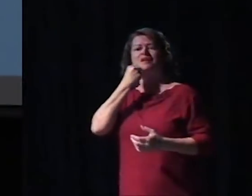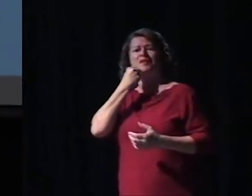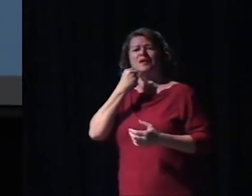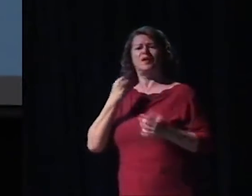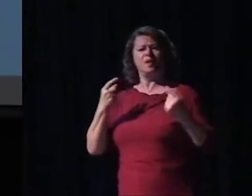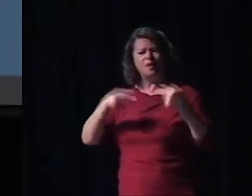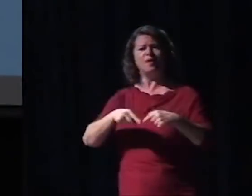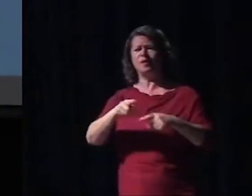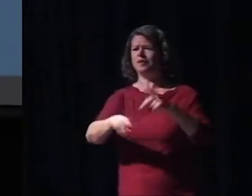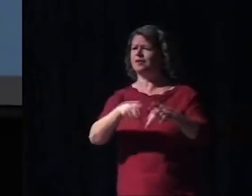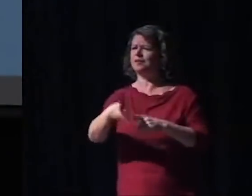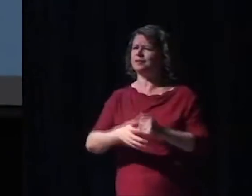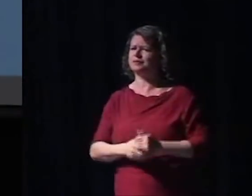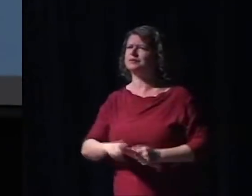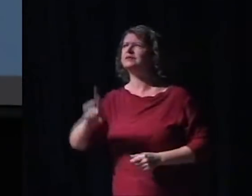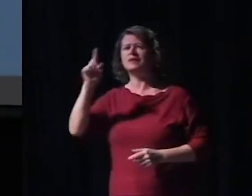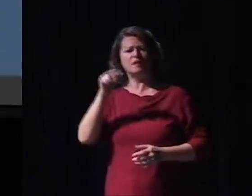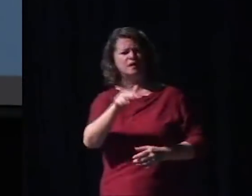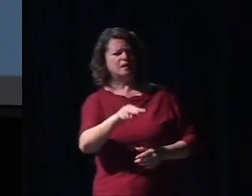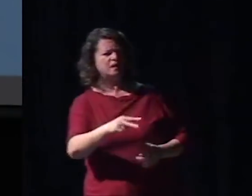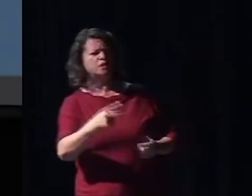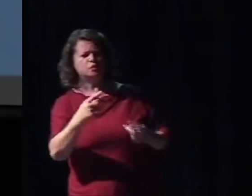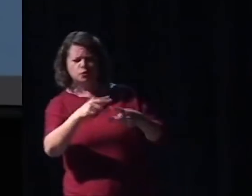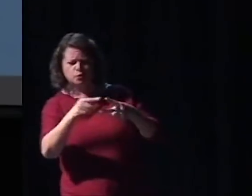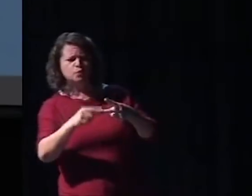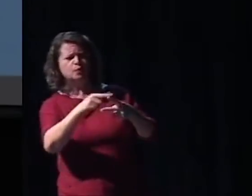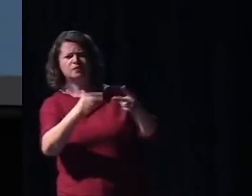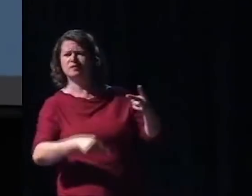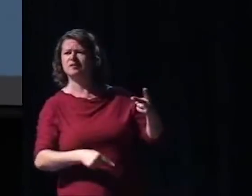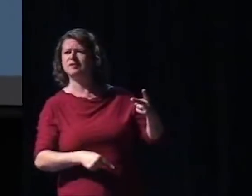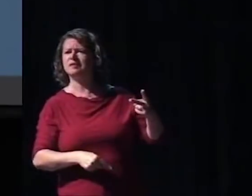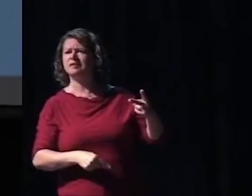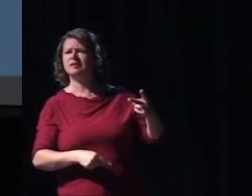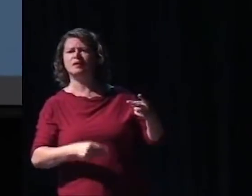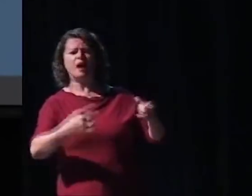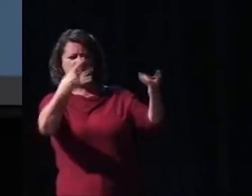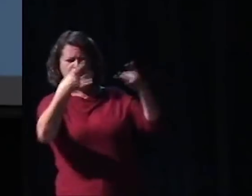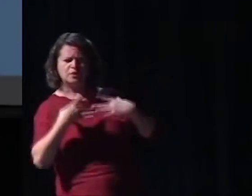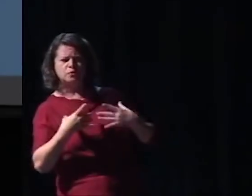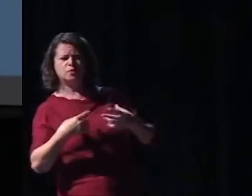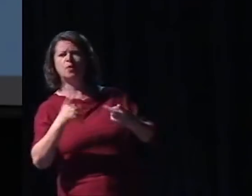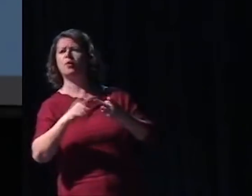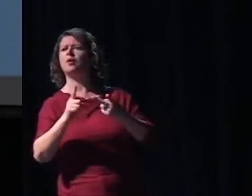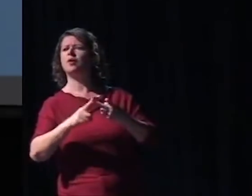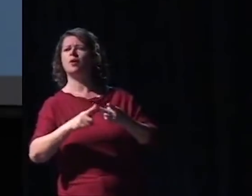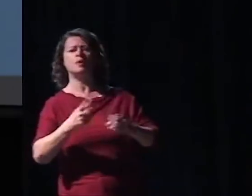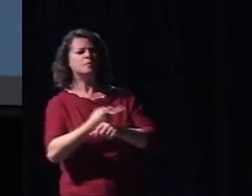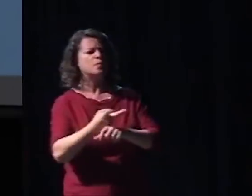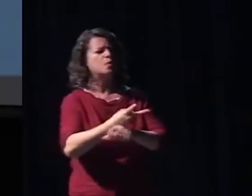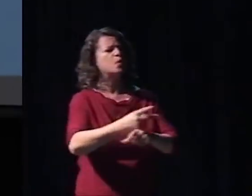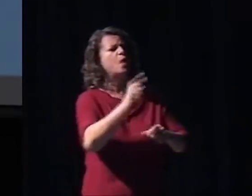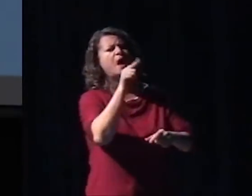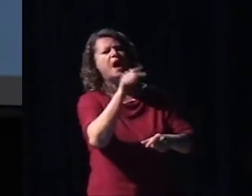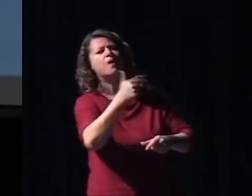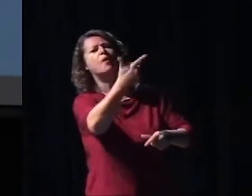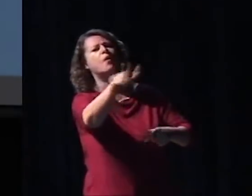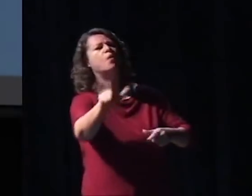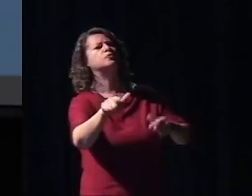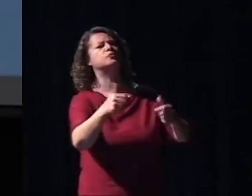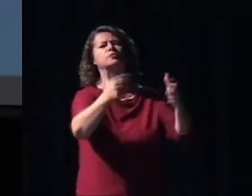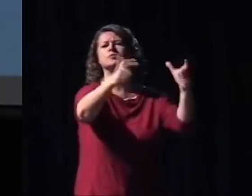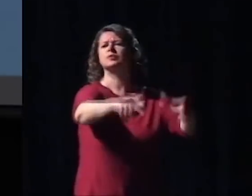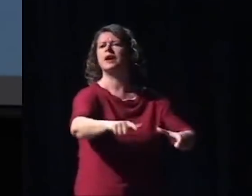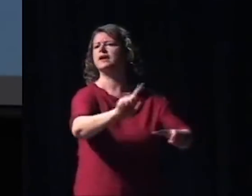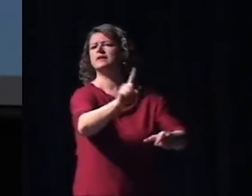crimes, me abandonou fontes de águas vivas e cavou para si cisternas rotas que não retém água.